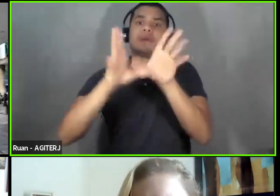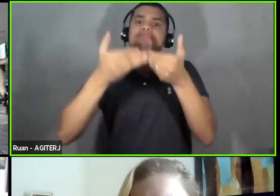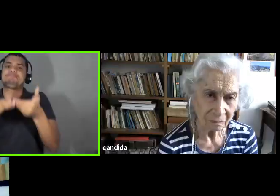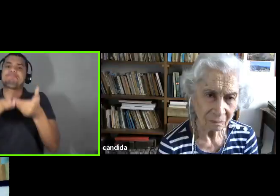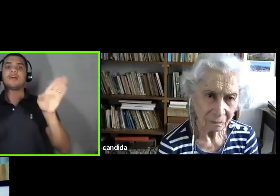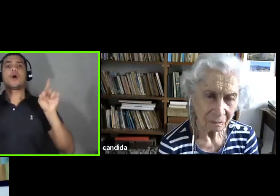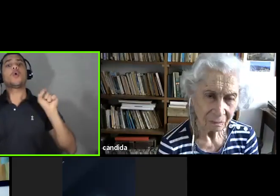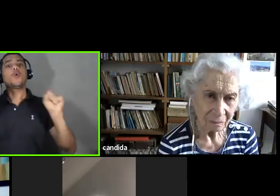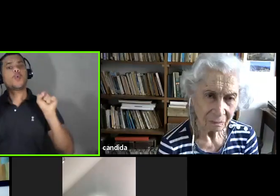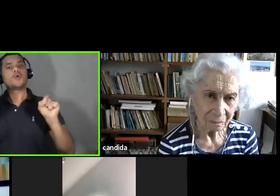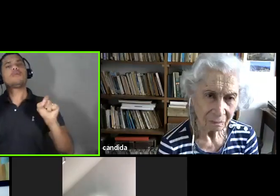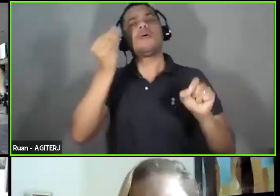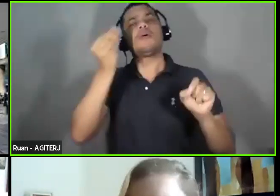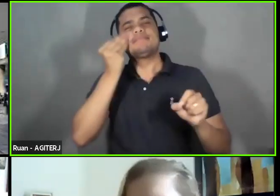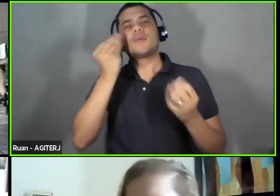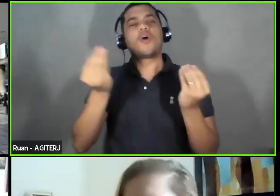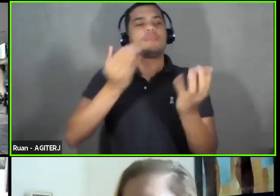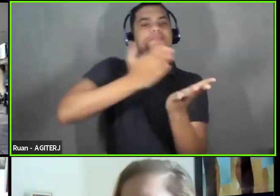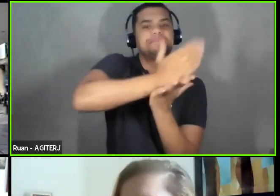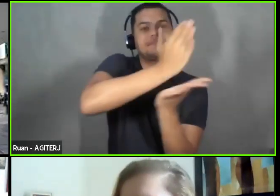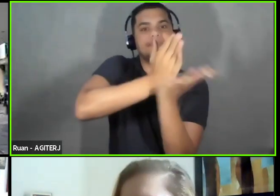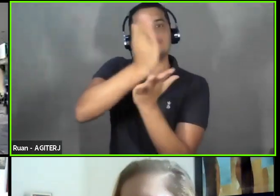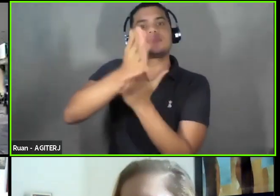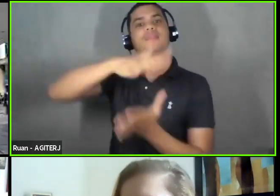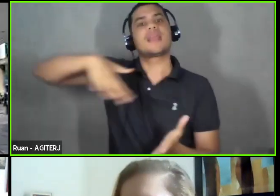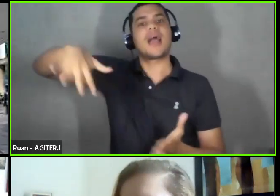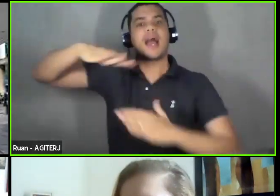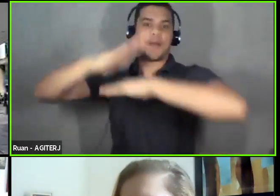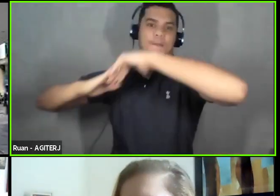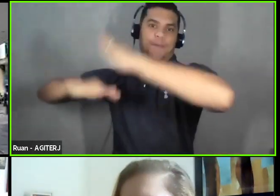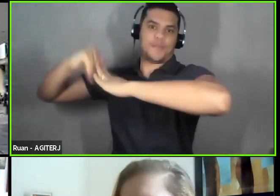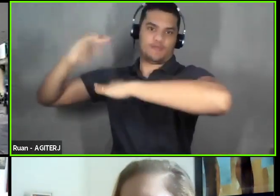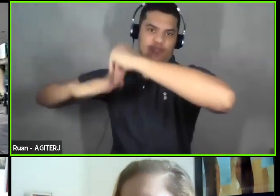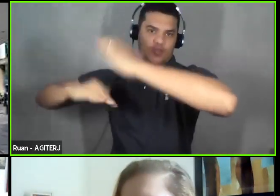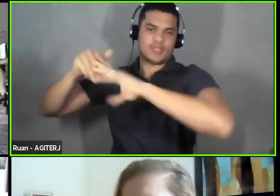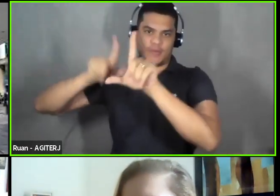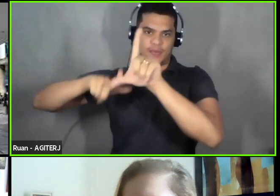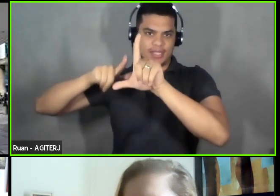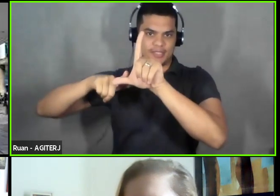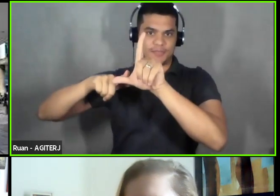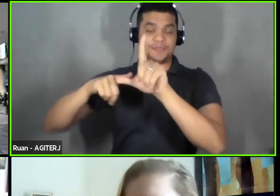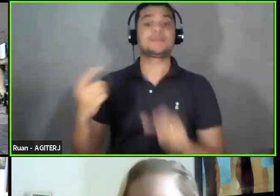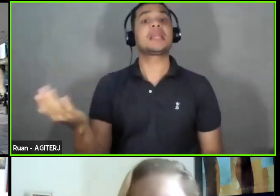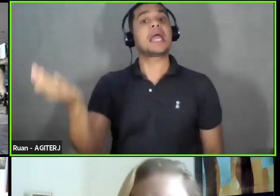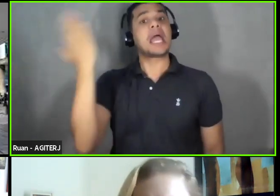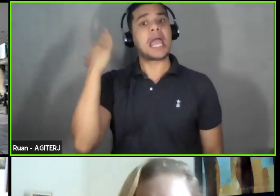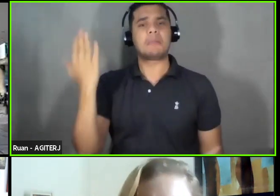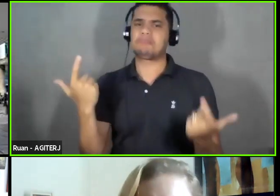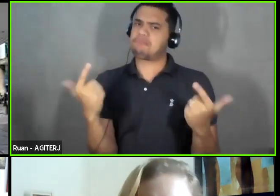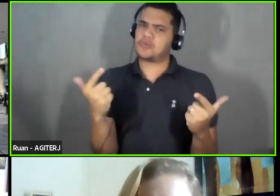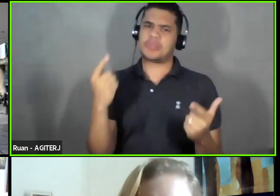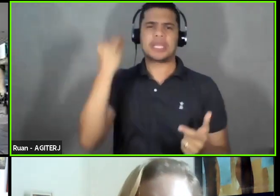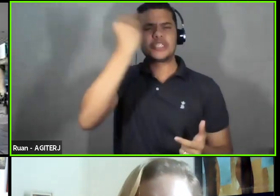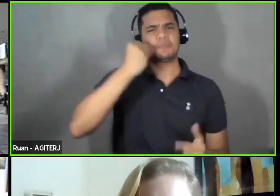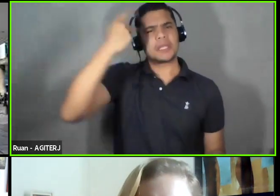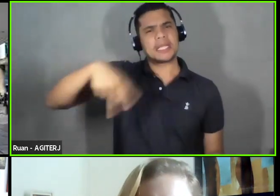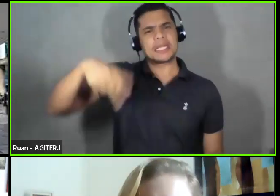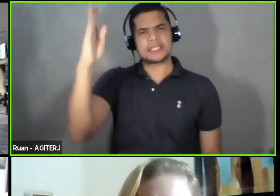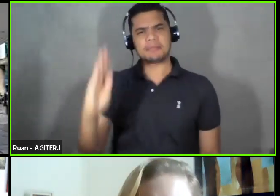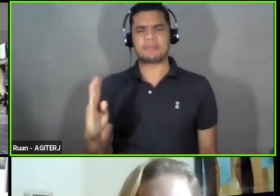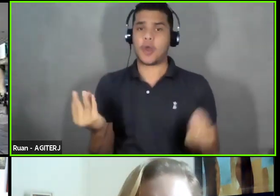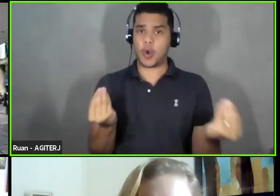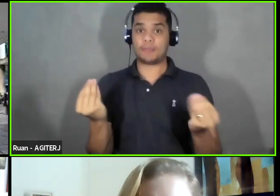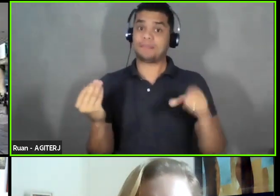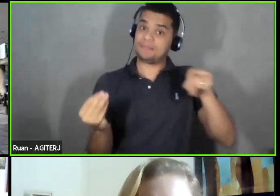de habilitações profissionalizantes. Como não havia, na época, outras experiências brasileiras, a